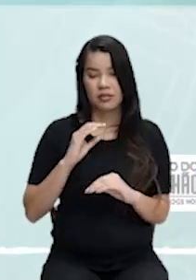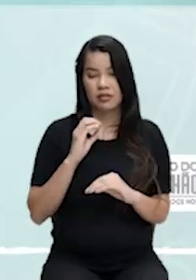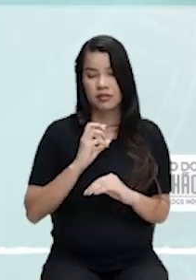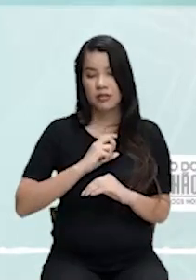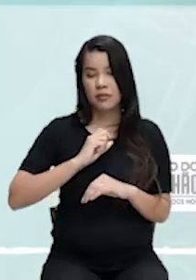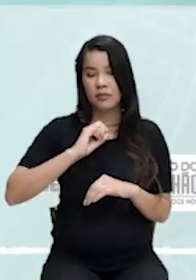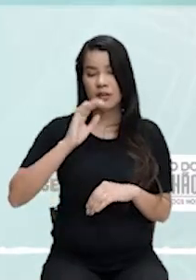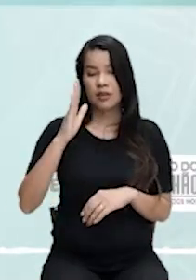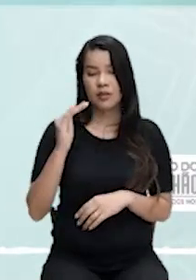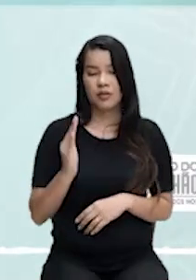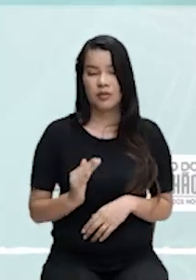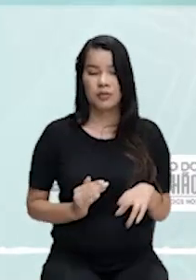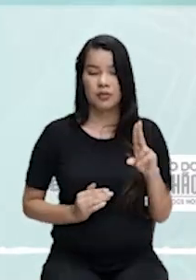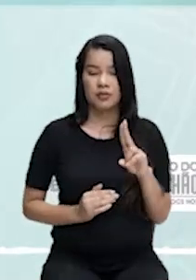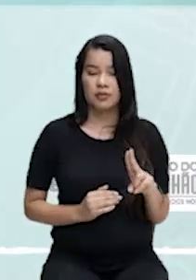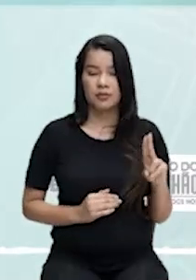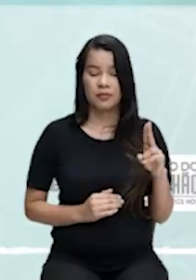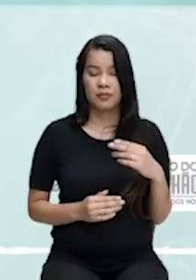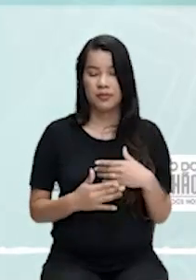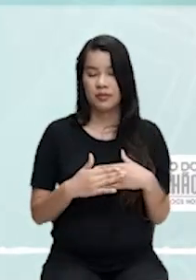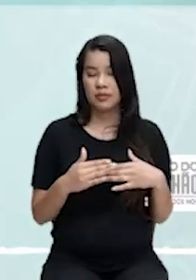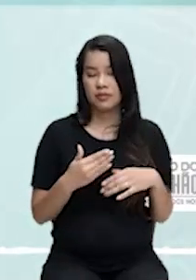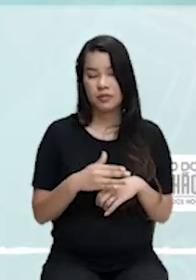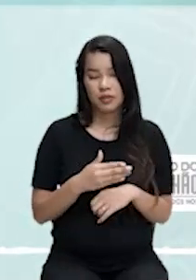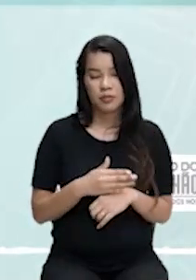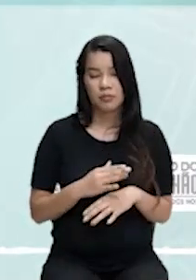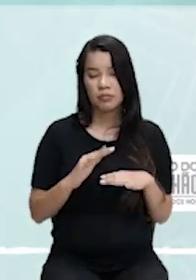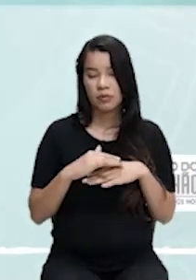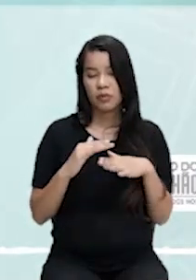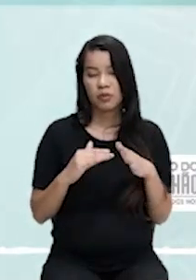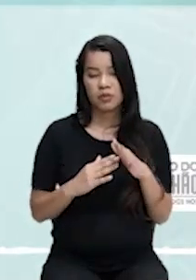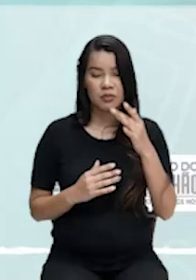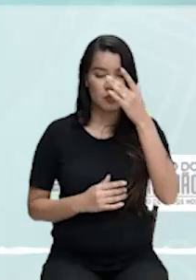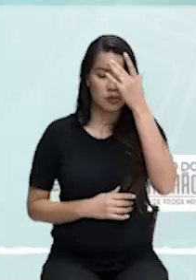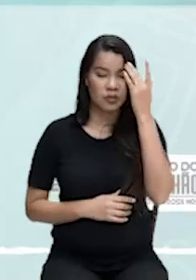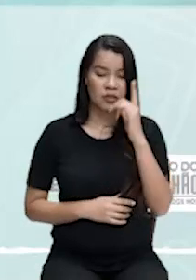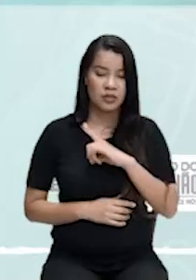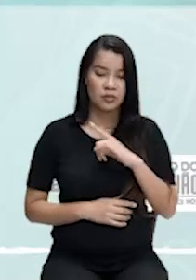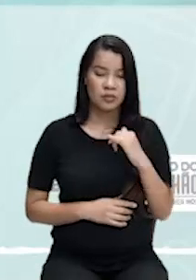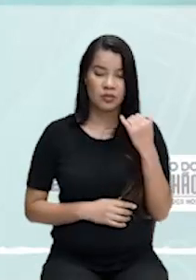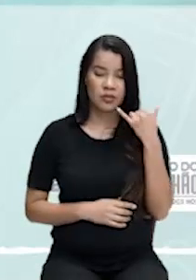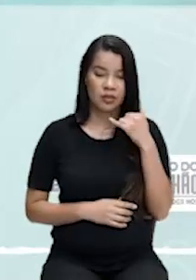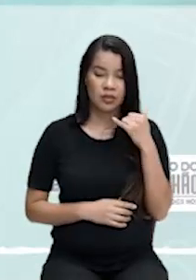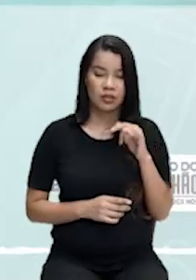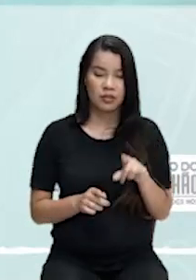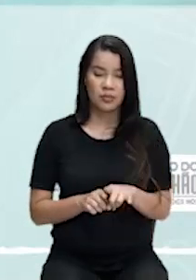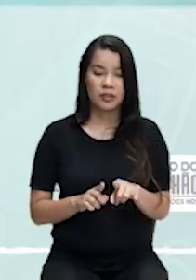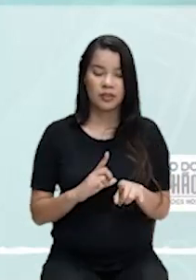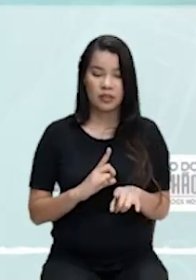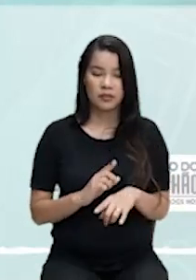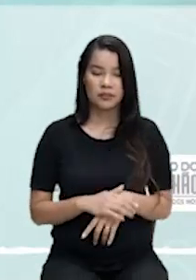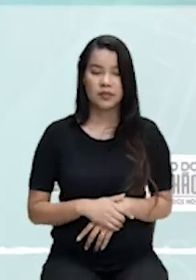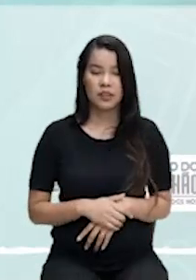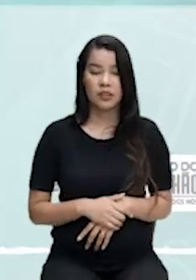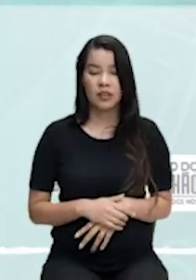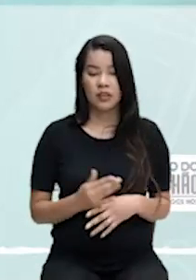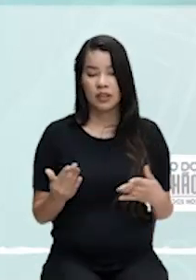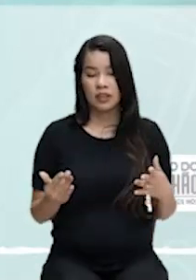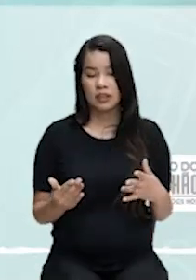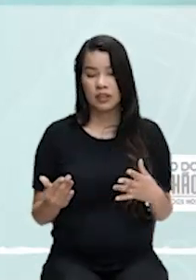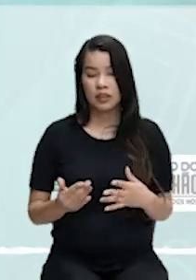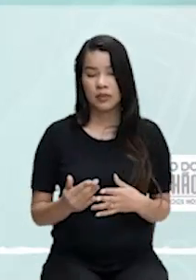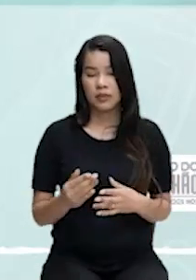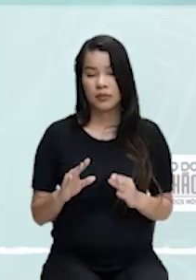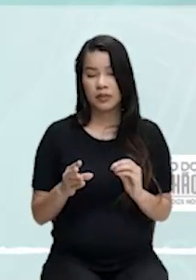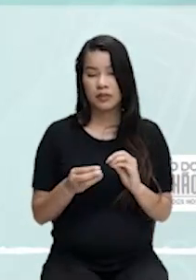os brasileiros. Praticamente todas as pessoas que têm um smartphone também o têm instalado. Por aqui, aliás, o